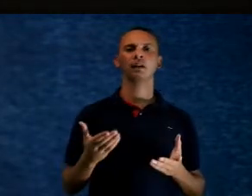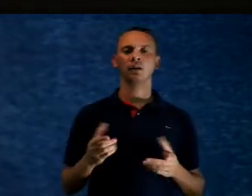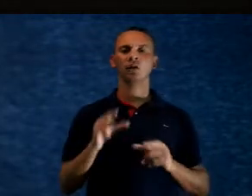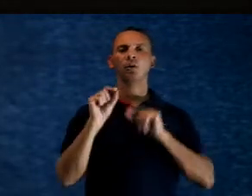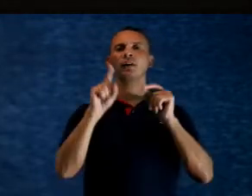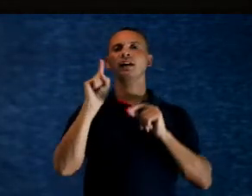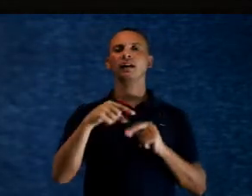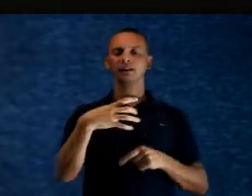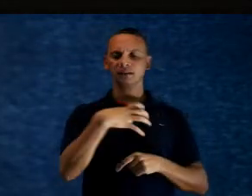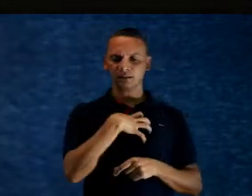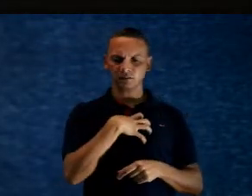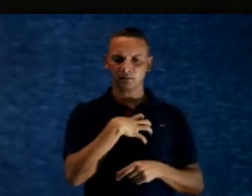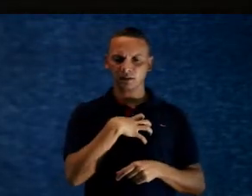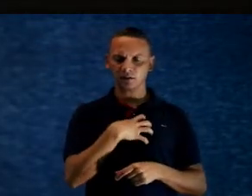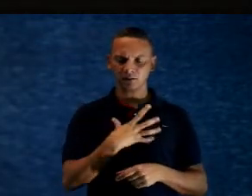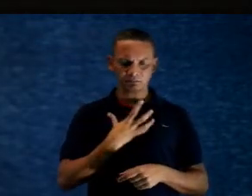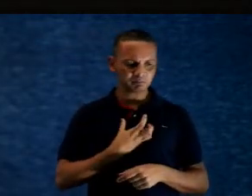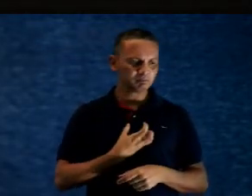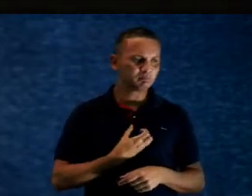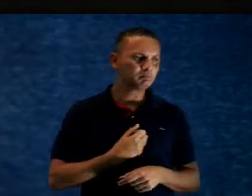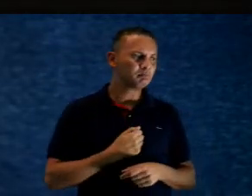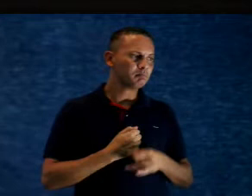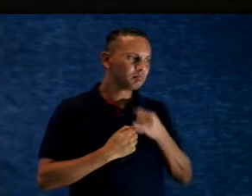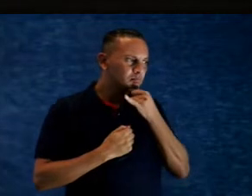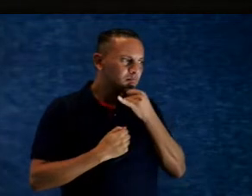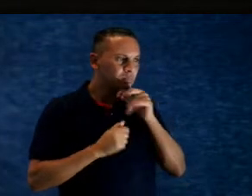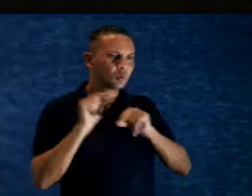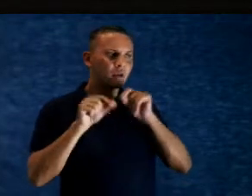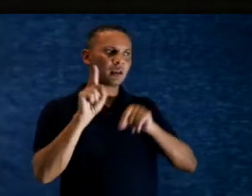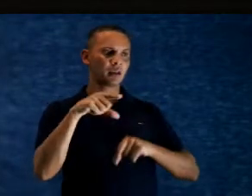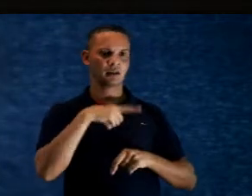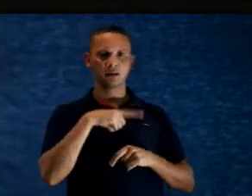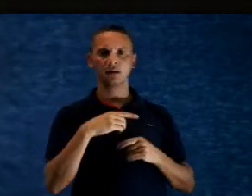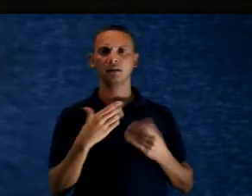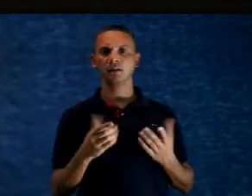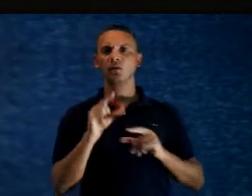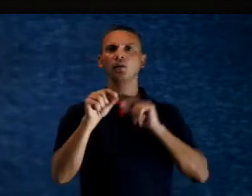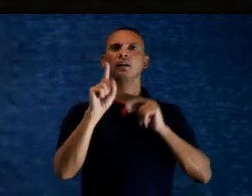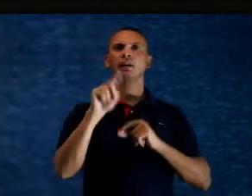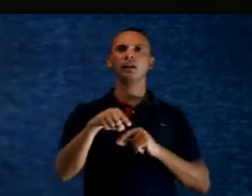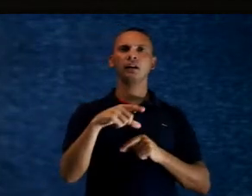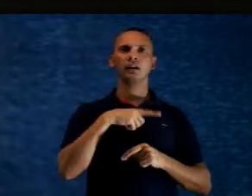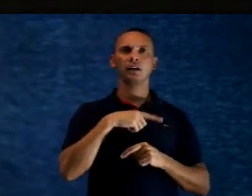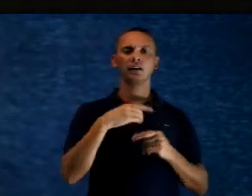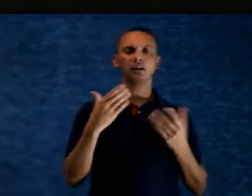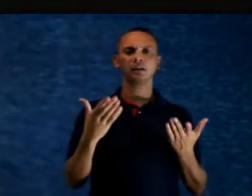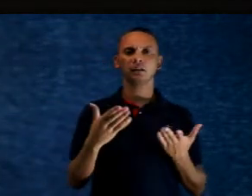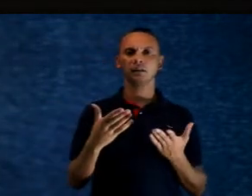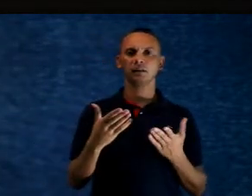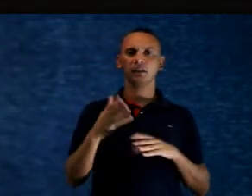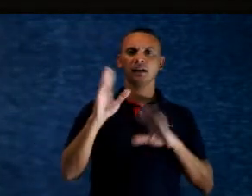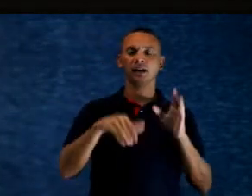angústia, o ser angustiado. Essa crônica me impressiona por isso. Eu poucas vezes